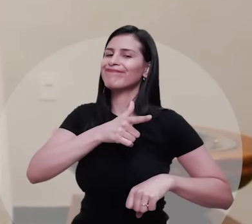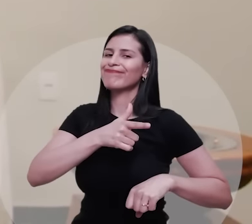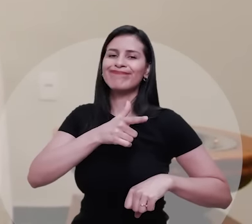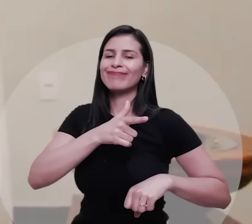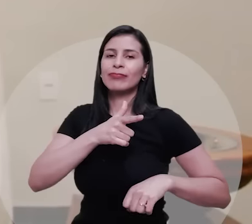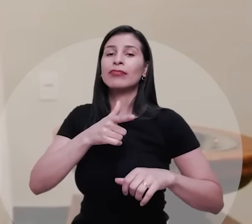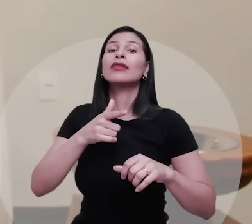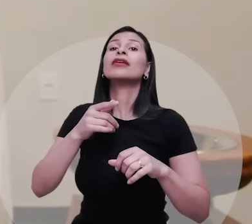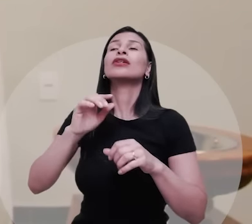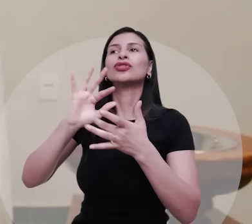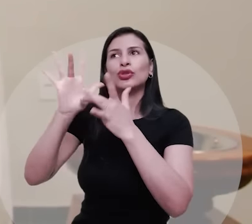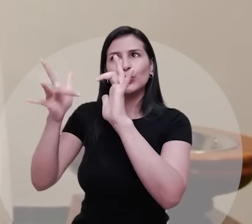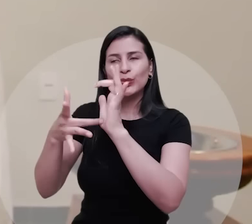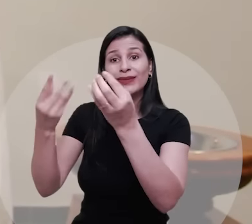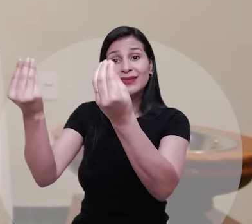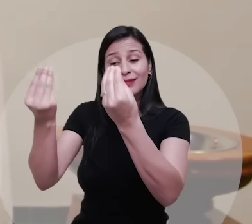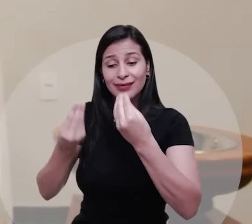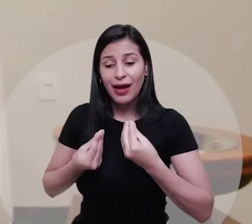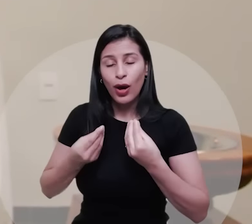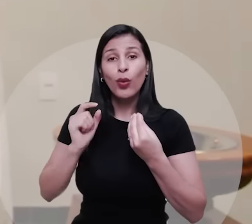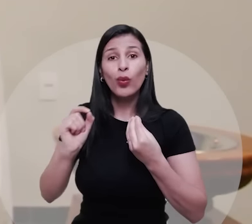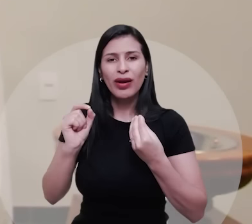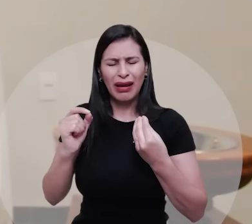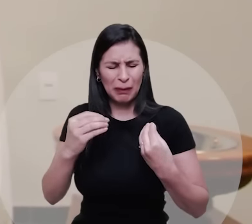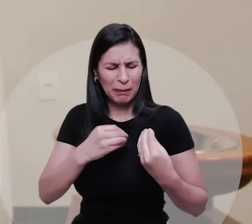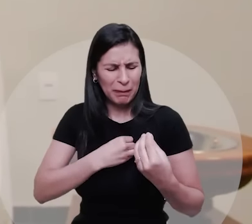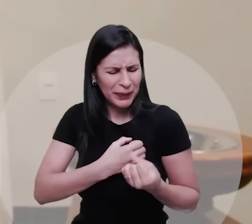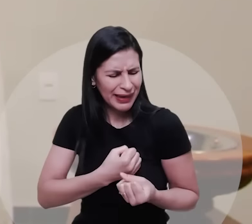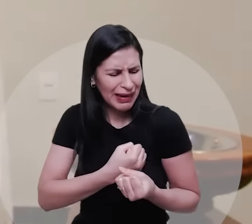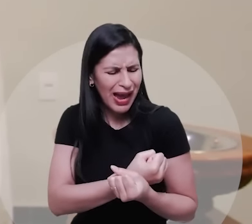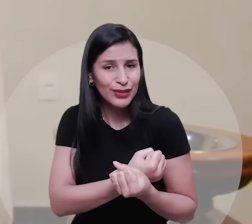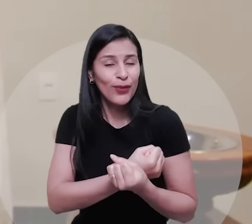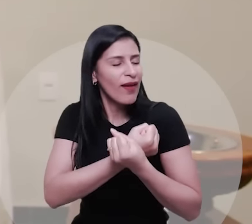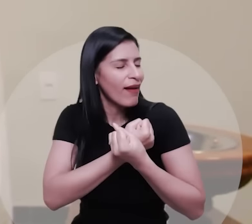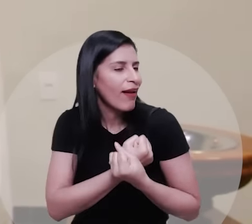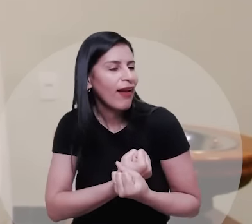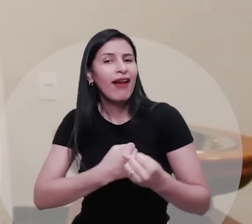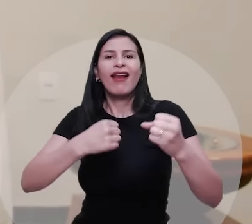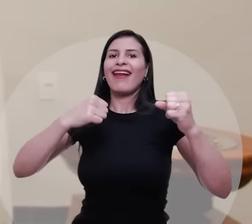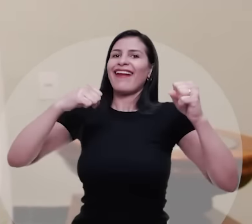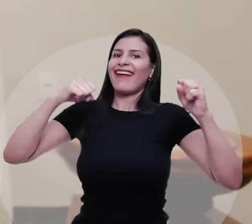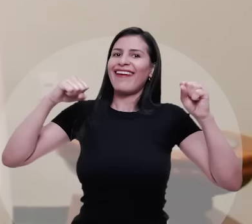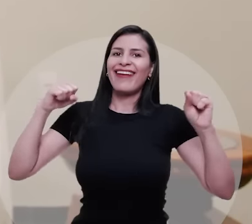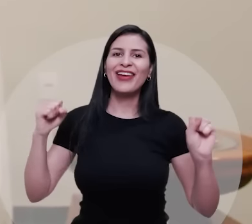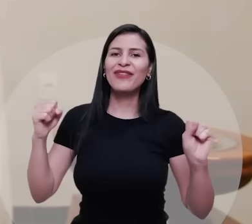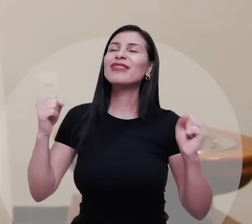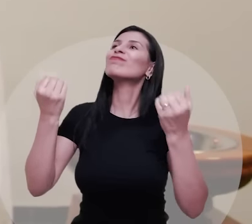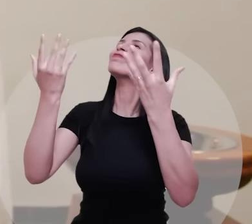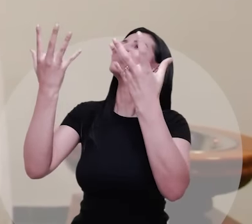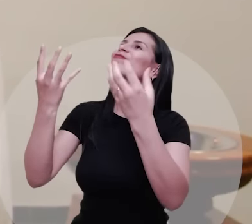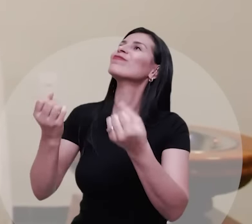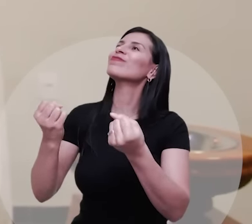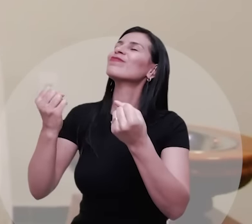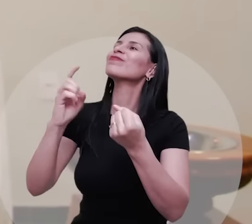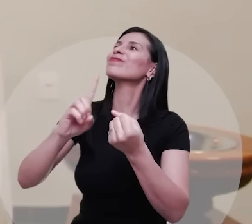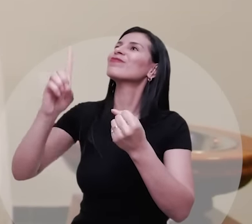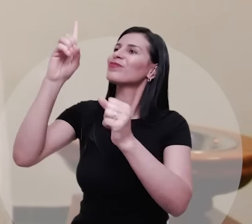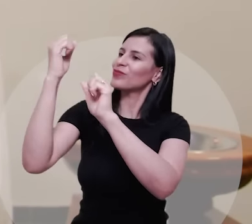pecado, renovados pelo Espírito Santo para abandonar o pecado e deixar Deus ser Deus na nossa